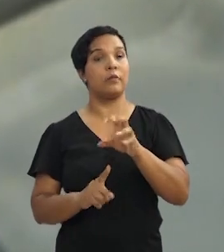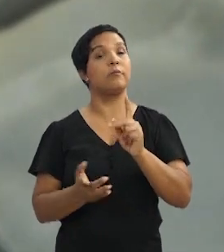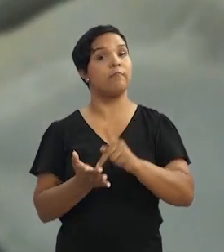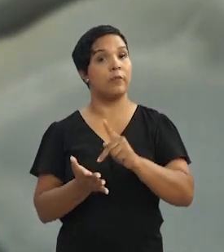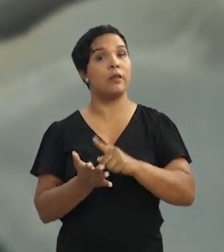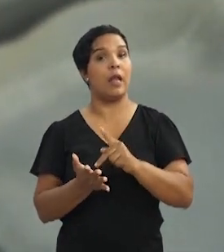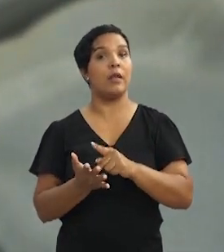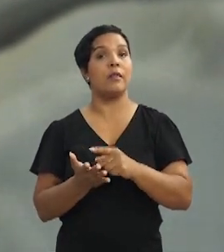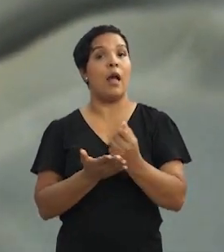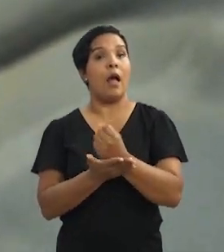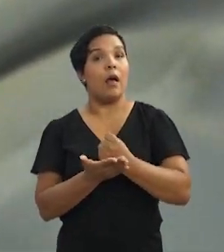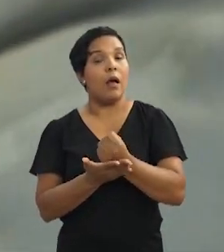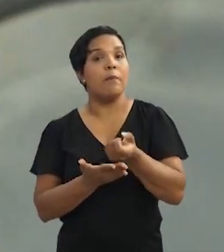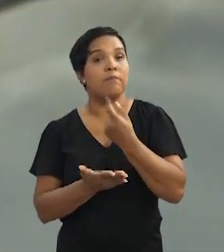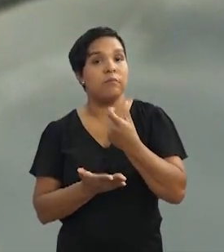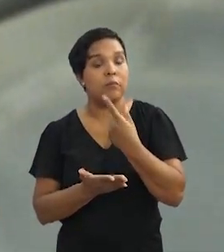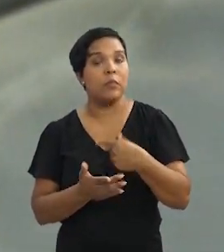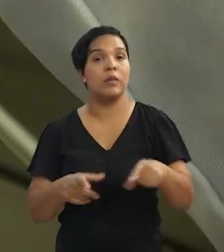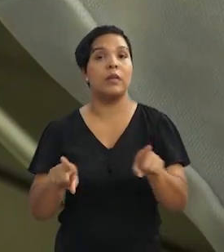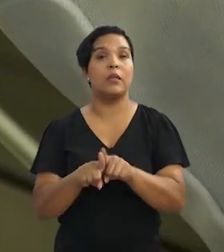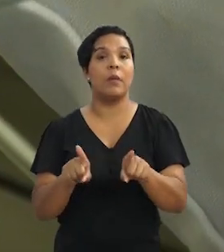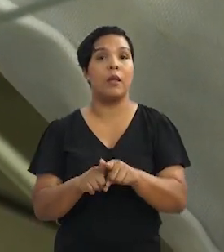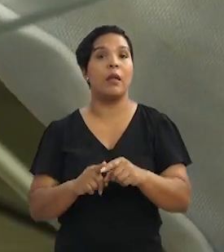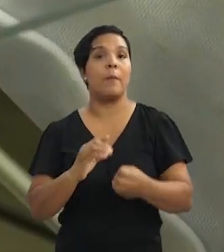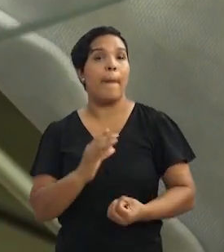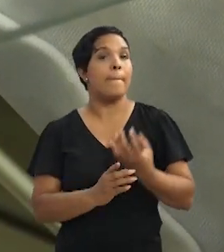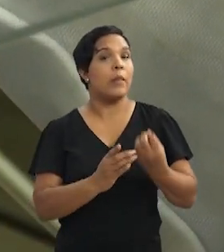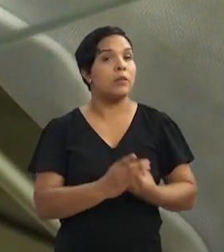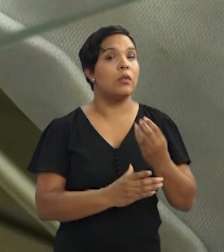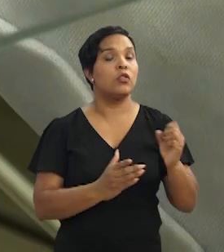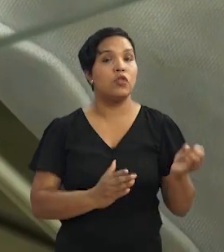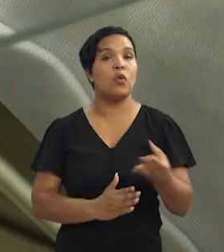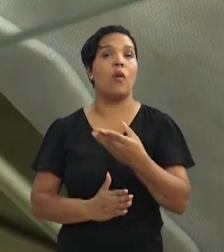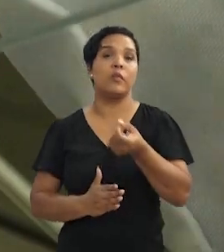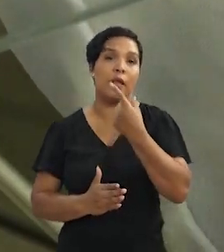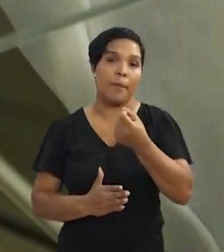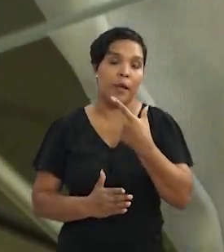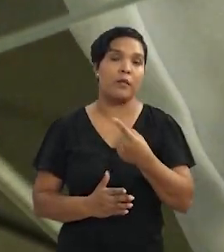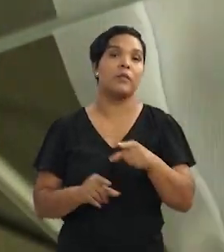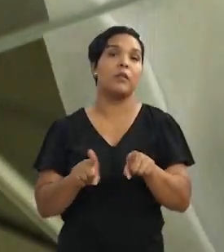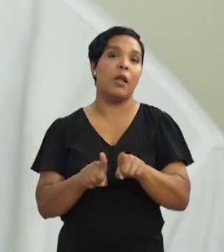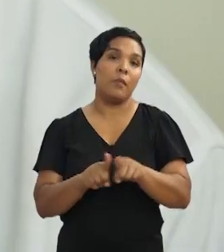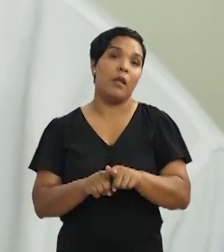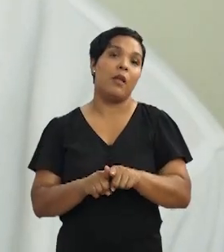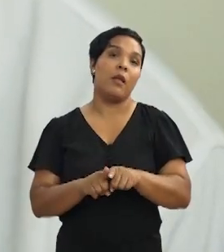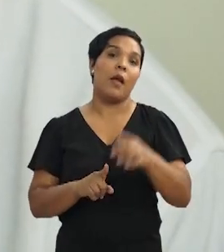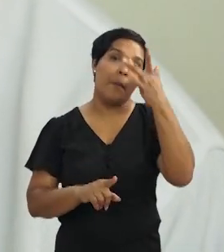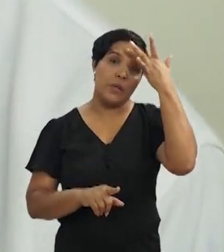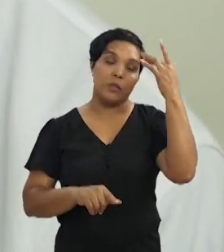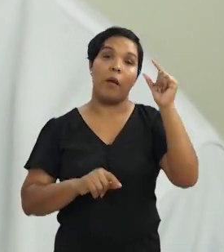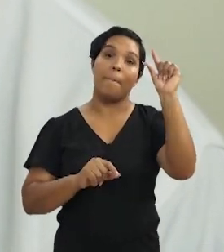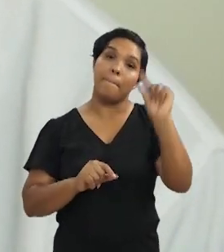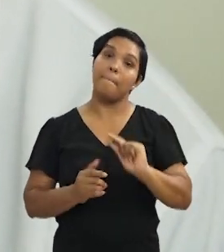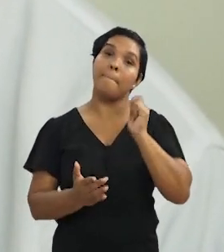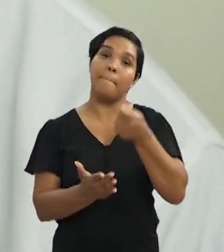impacta significativamente tanto na indústria farmacêutica quanto para a produção de novos fármacos e para o produtor, né? Que vai pagar cada